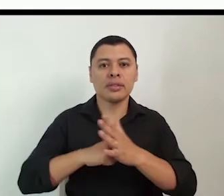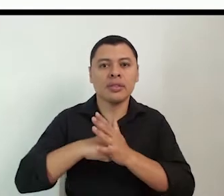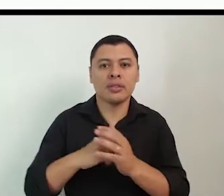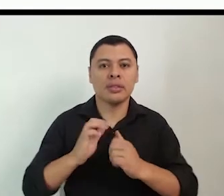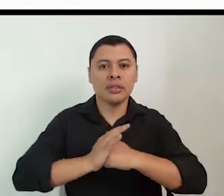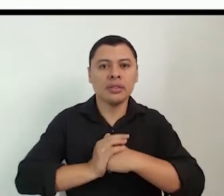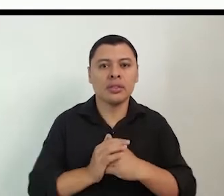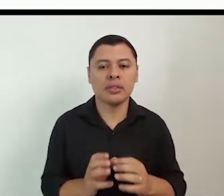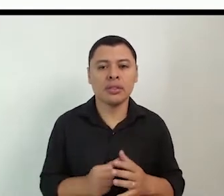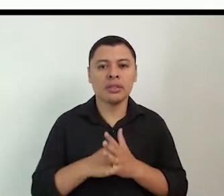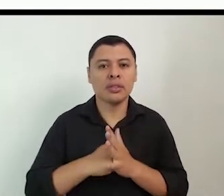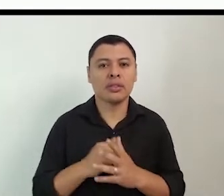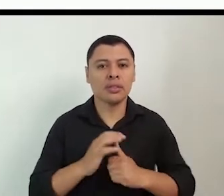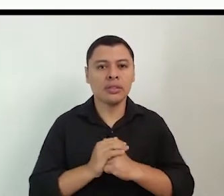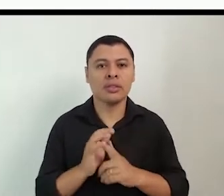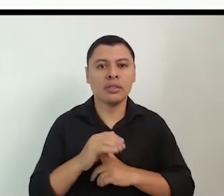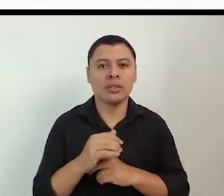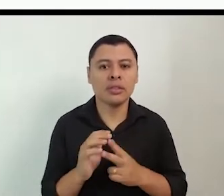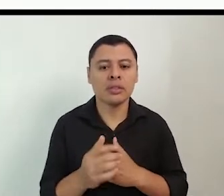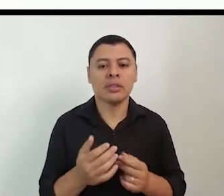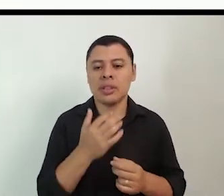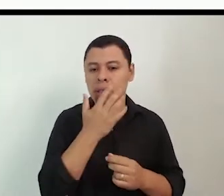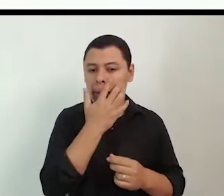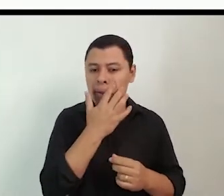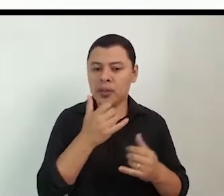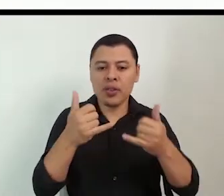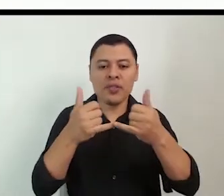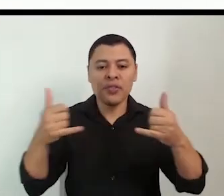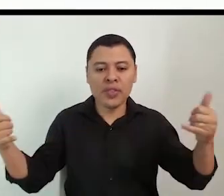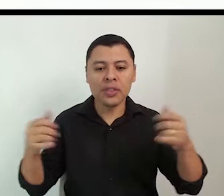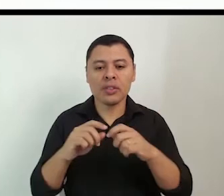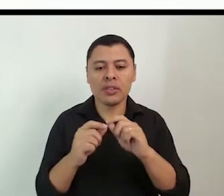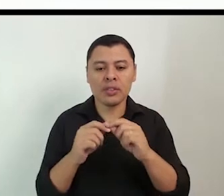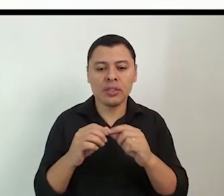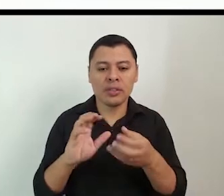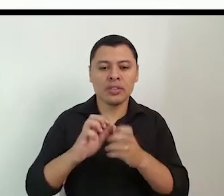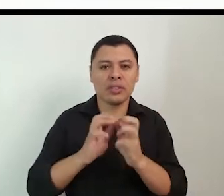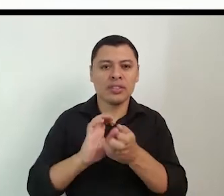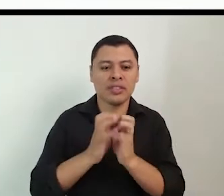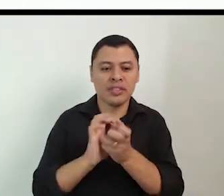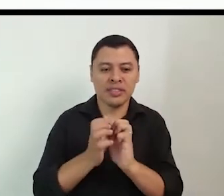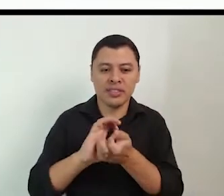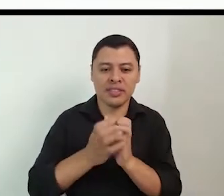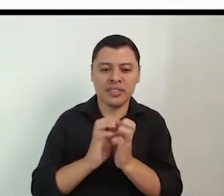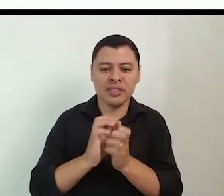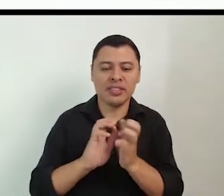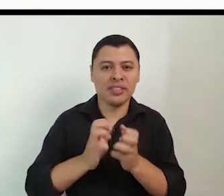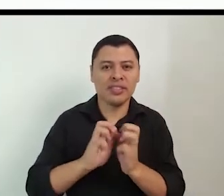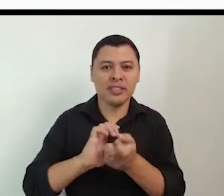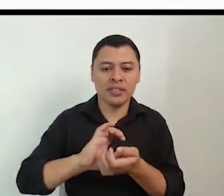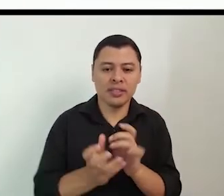dedos, mexer com o fidget cube, um cubinho, basicamente o TDC,